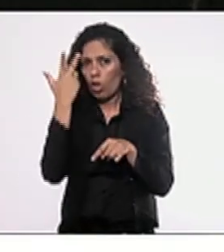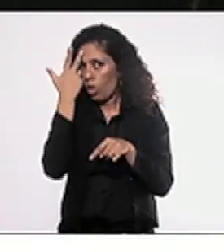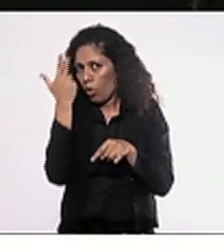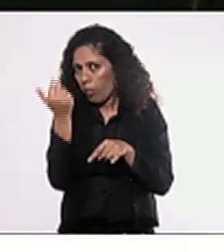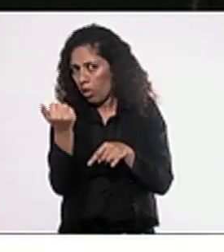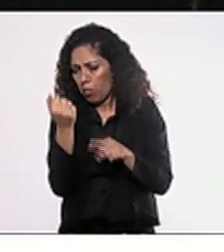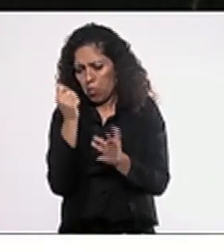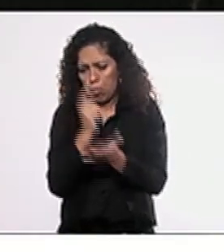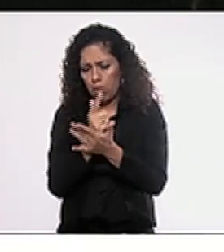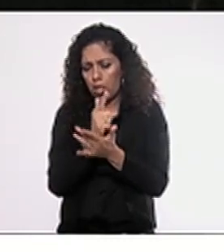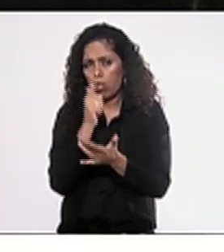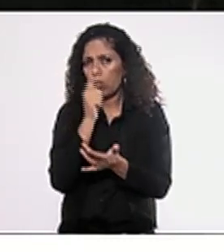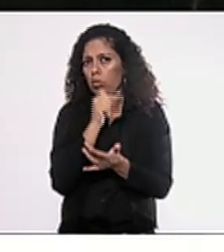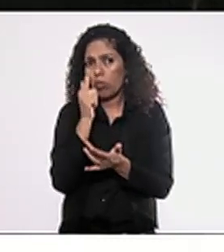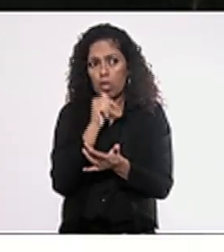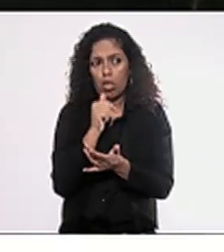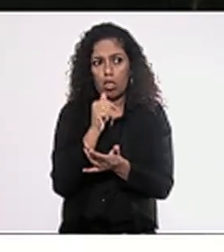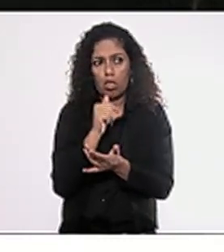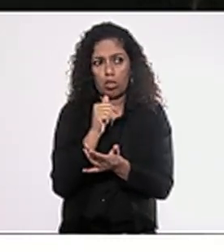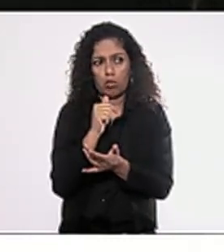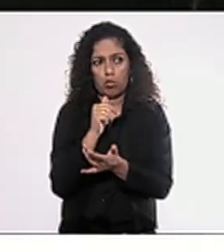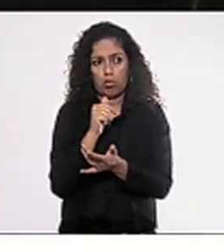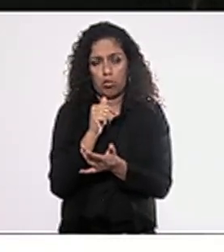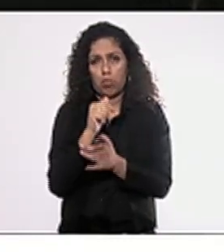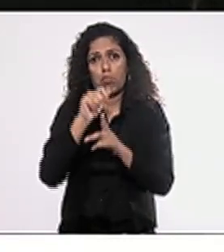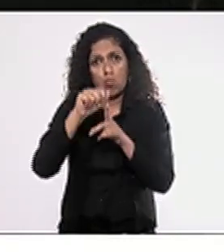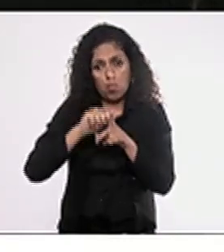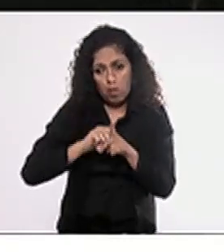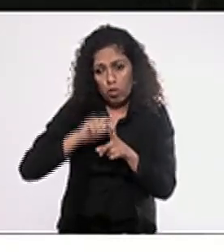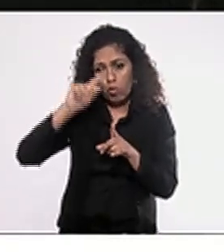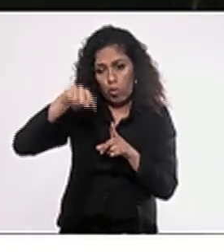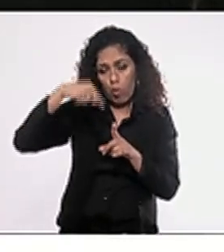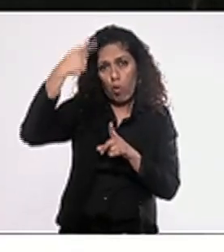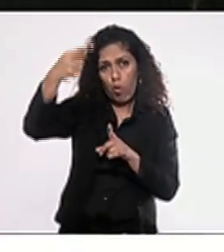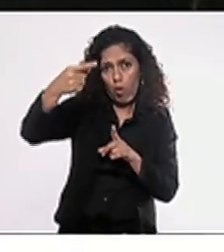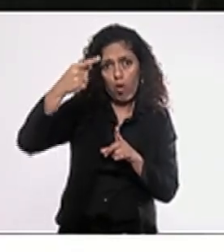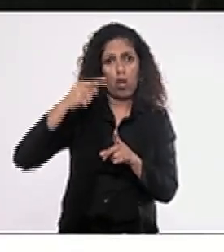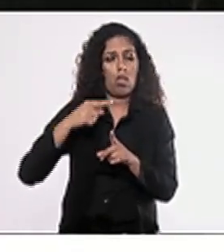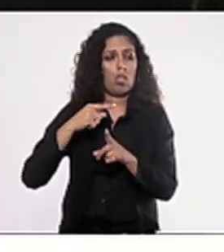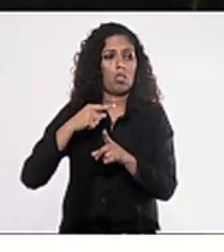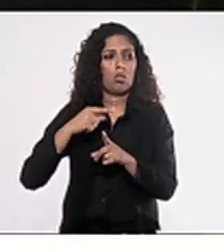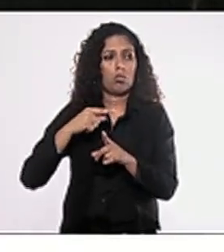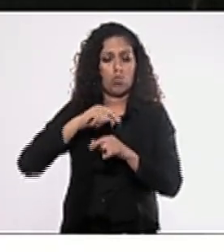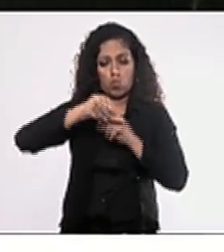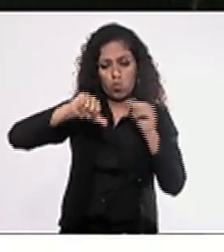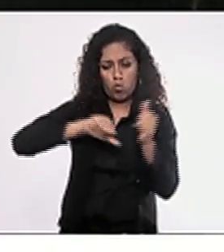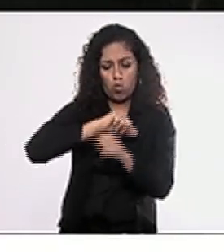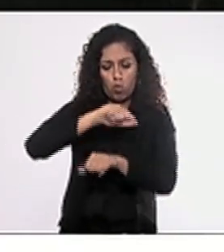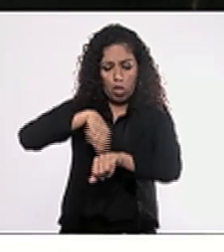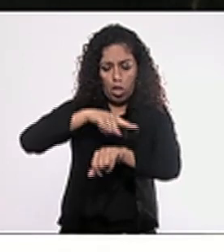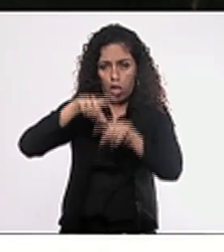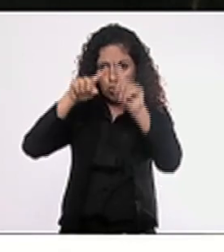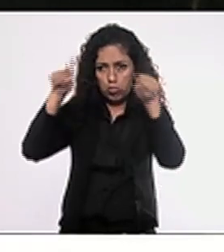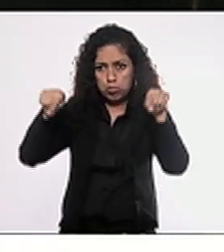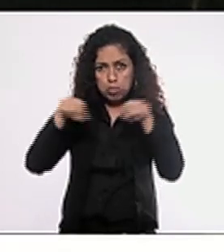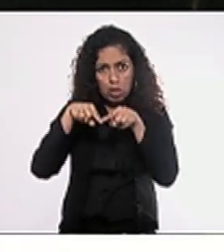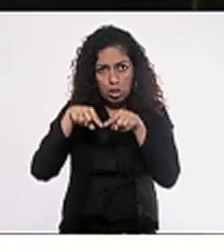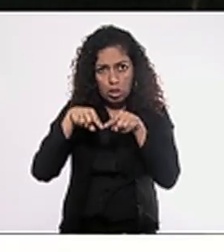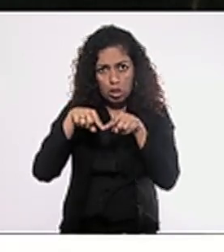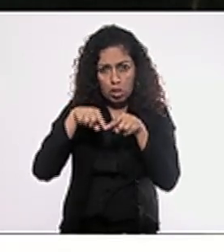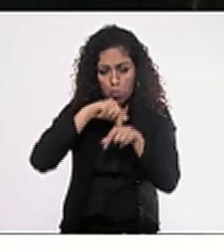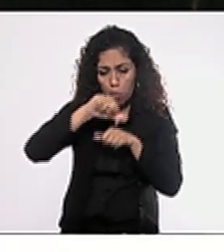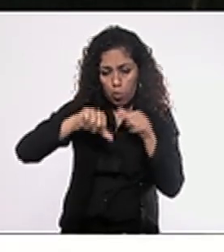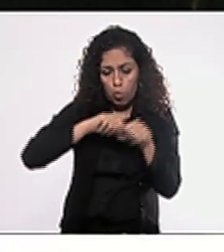consumo, mantêm esse padrão no mês seguinte, achando que, olha, está tudo bem, né, e tem esse salto